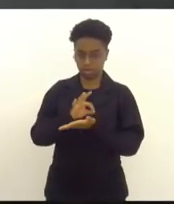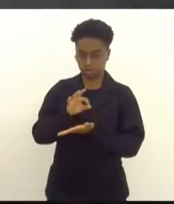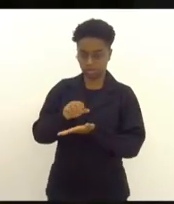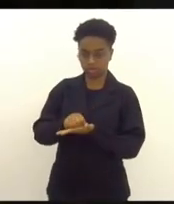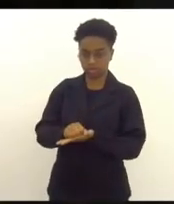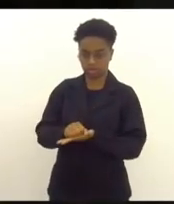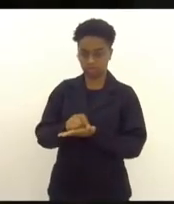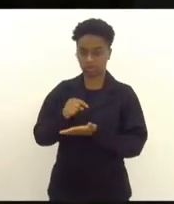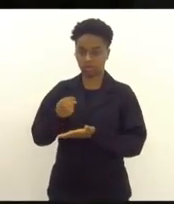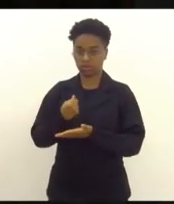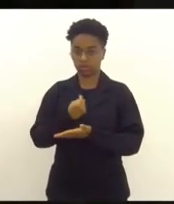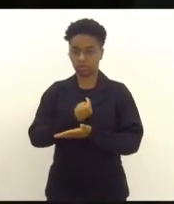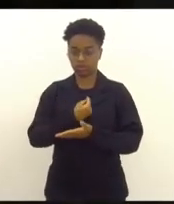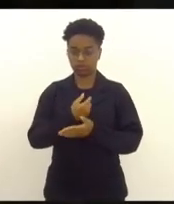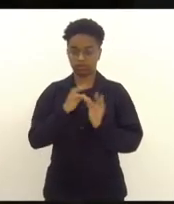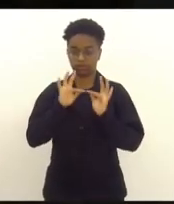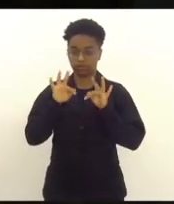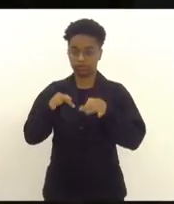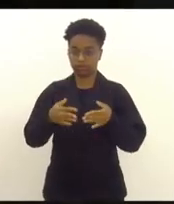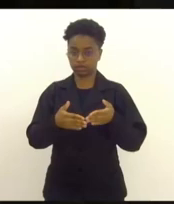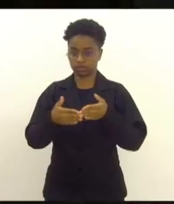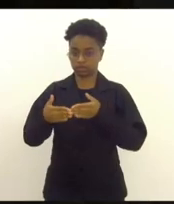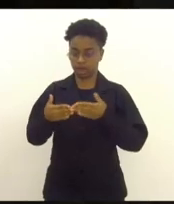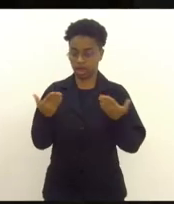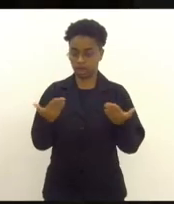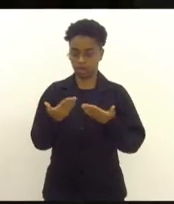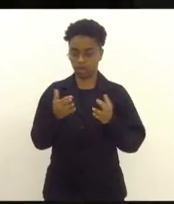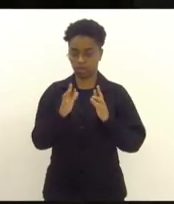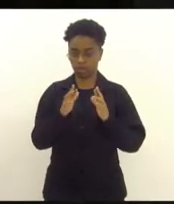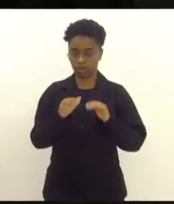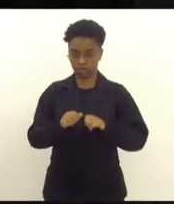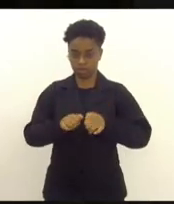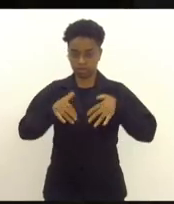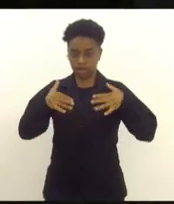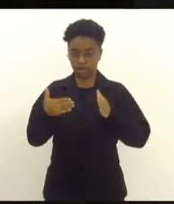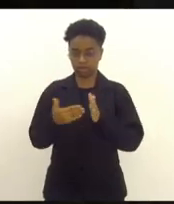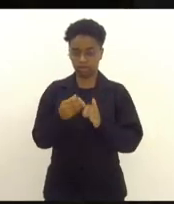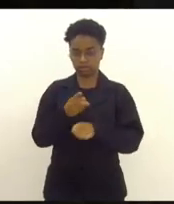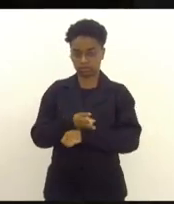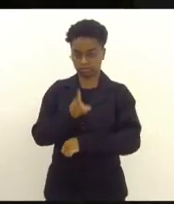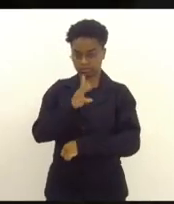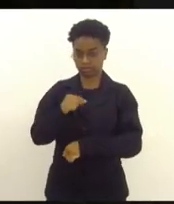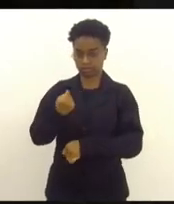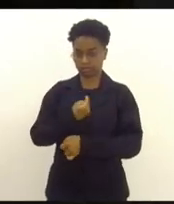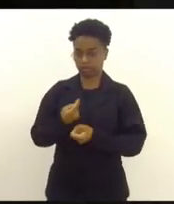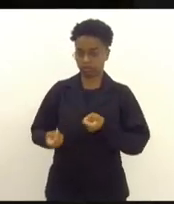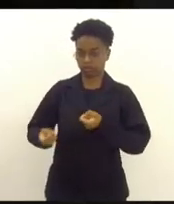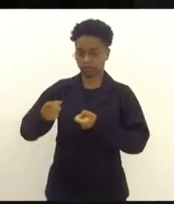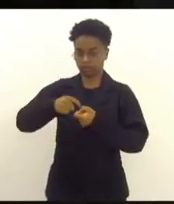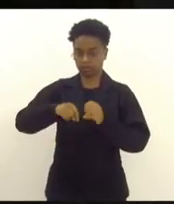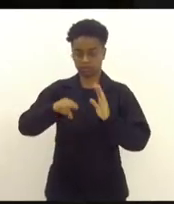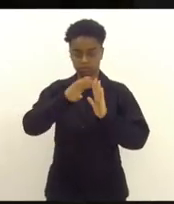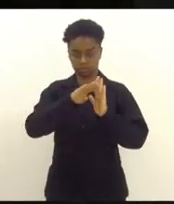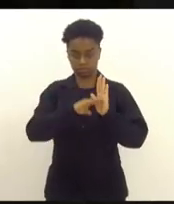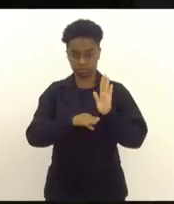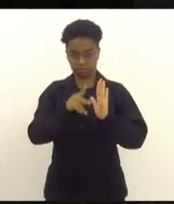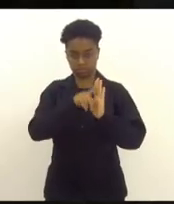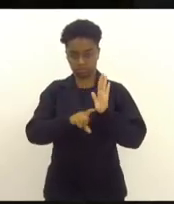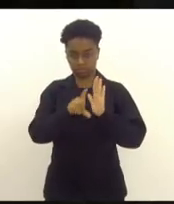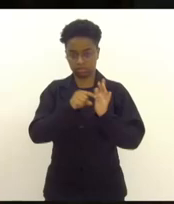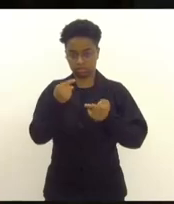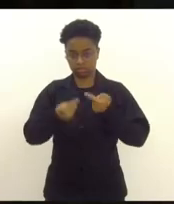escrito a presidência suspende a sessão até às 15 horas quando retornaremos com a hora do dia